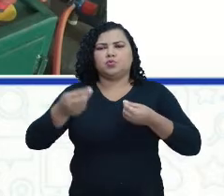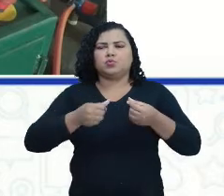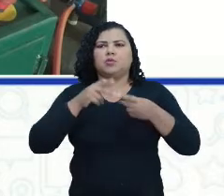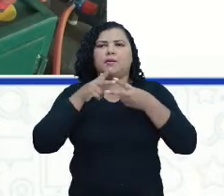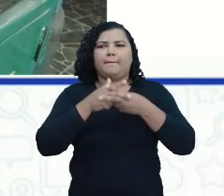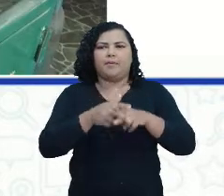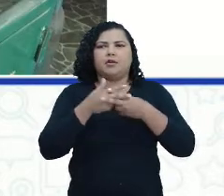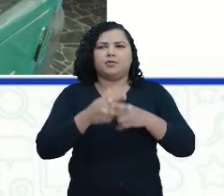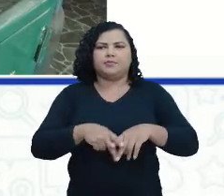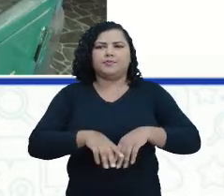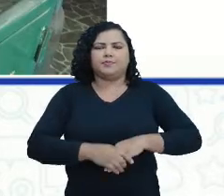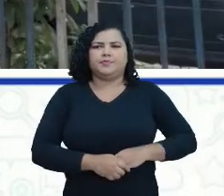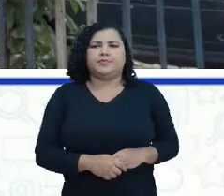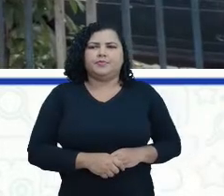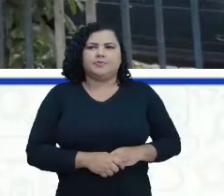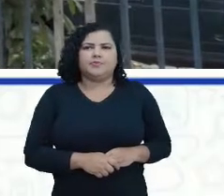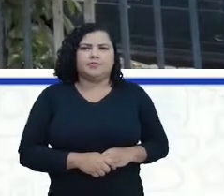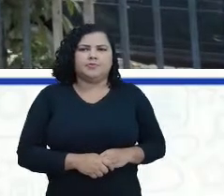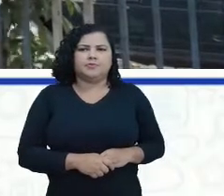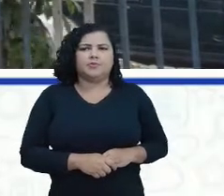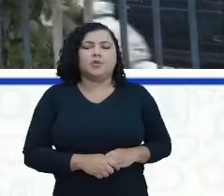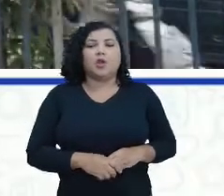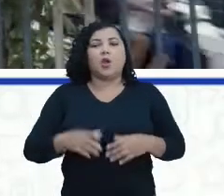motores. Vamos seguir,